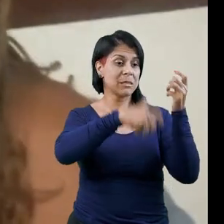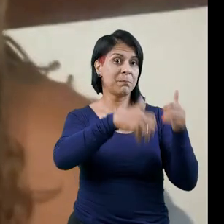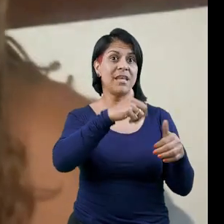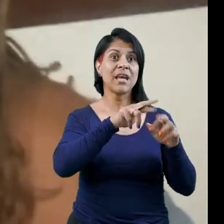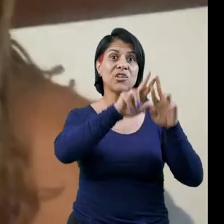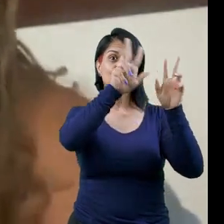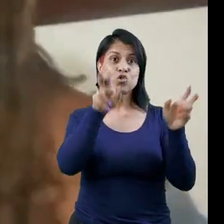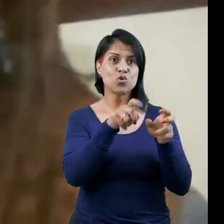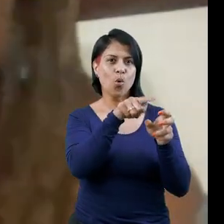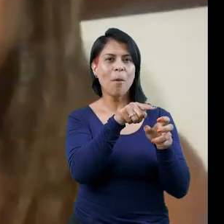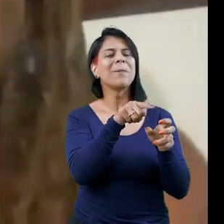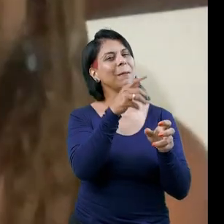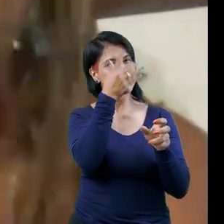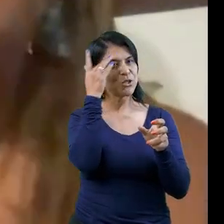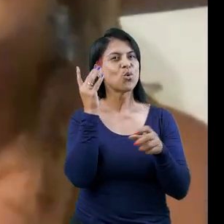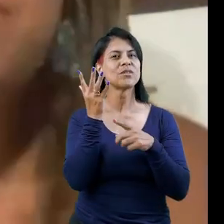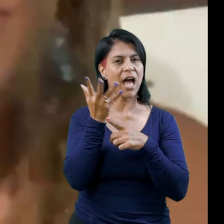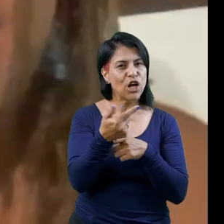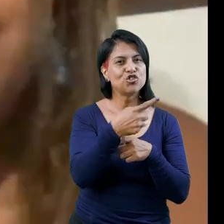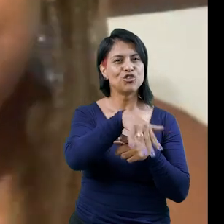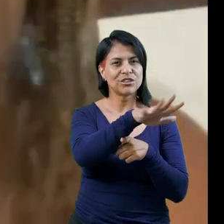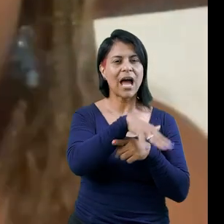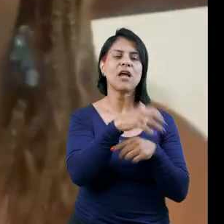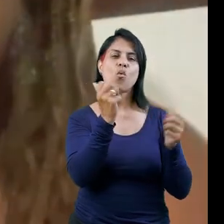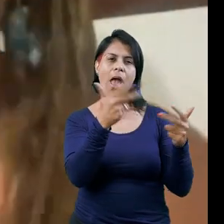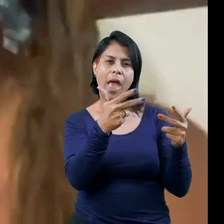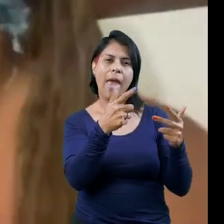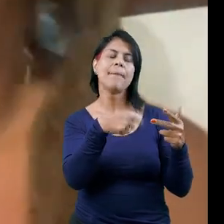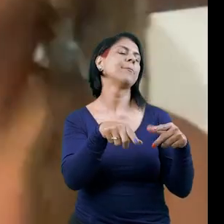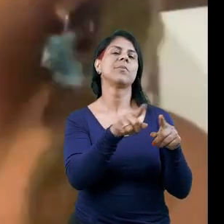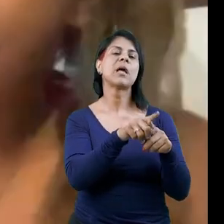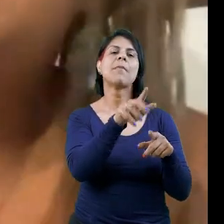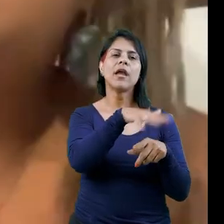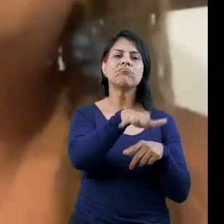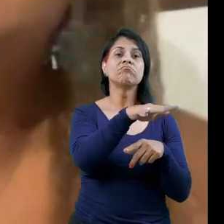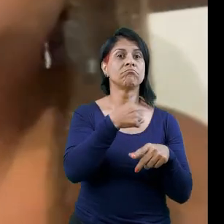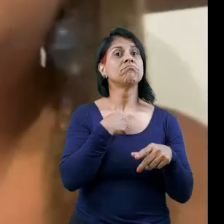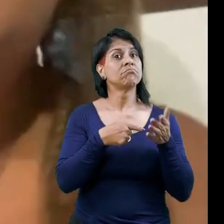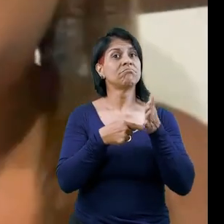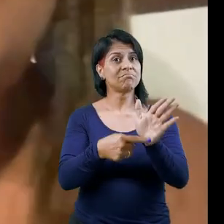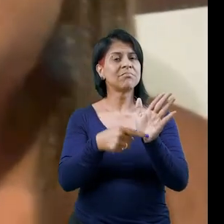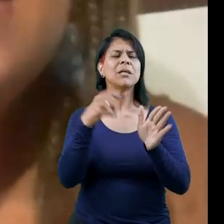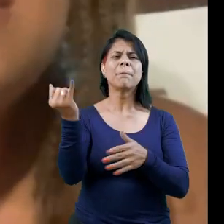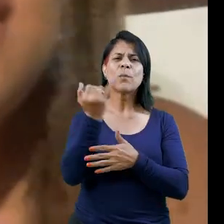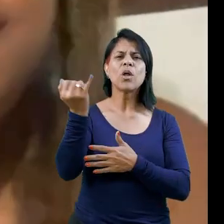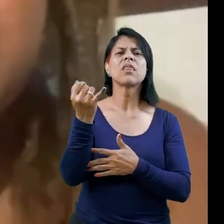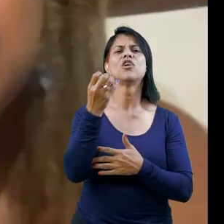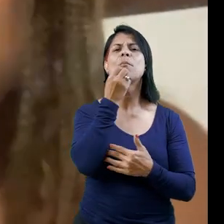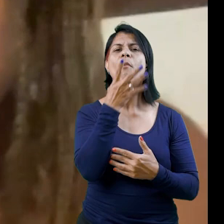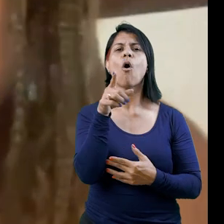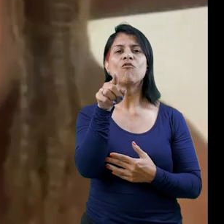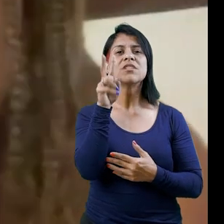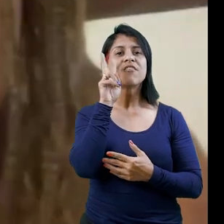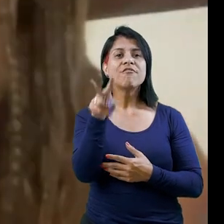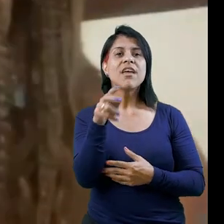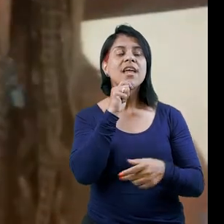que trabalham enfim, artistas do campo do rap, do hip hop. Eu super recomendo, acho que é muito bom ouvir as entrevistas